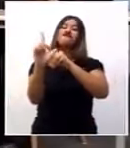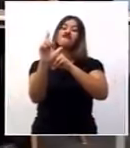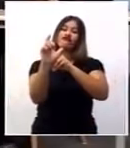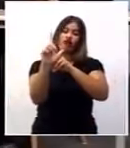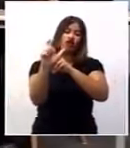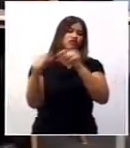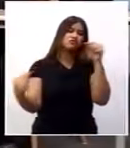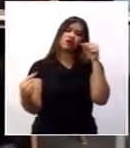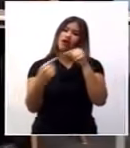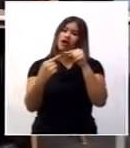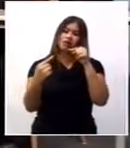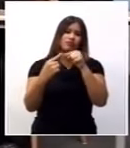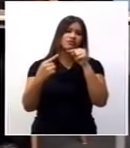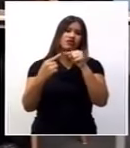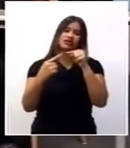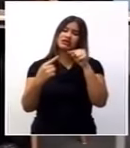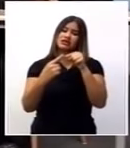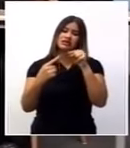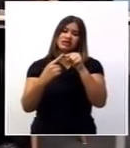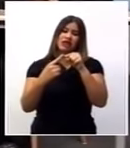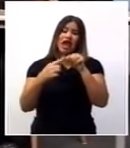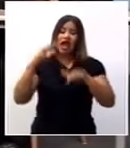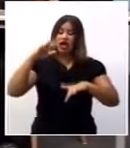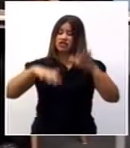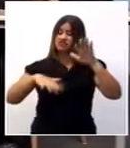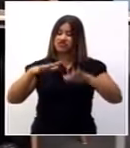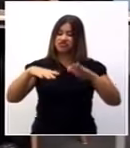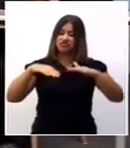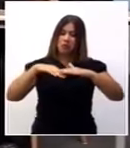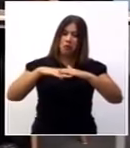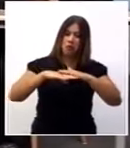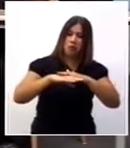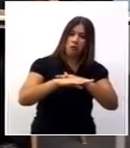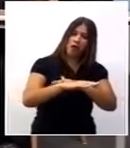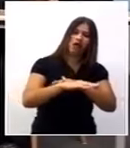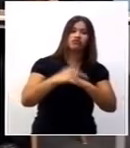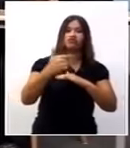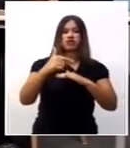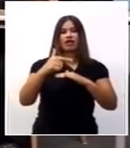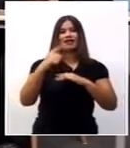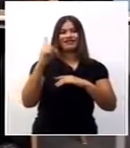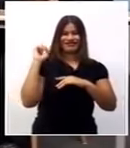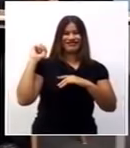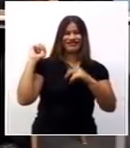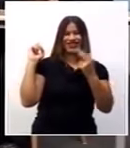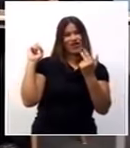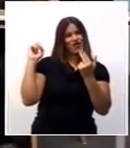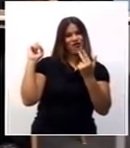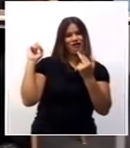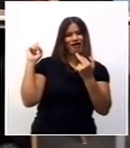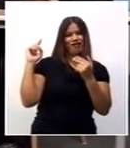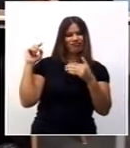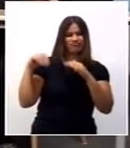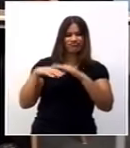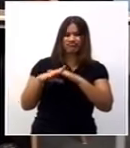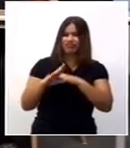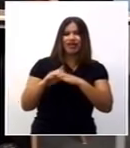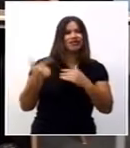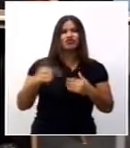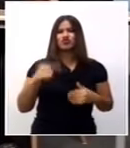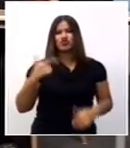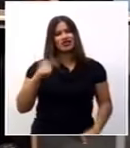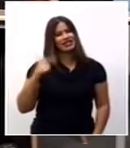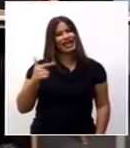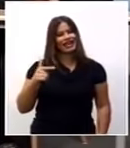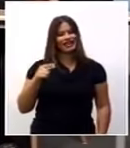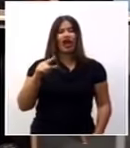histórica. Você depois, mesmo que você não imprima, que nem a gente hoje em dia não faz mais isso aqui, imprimir uma foto. Eu adoro mostrar a foto dela. Olha como